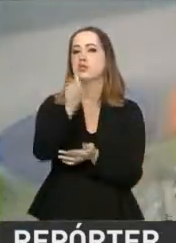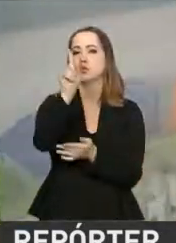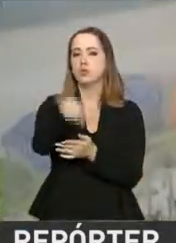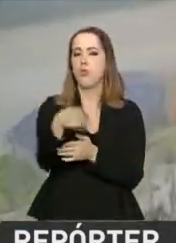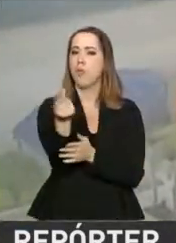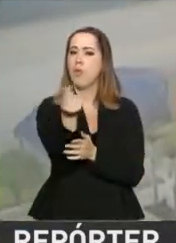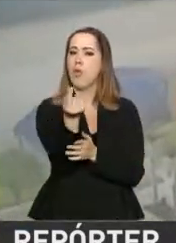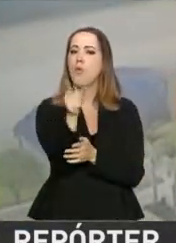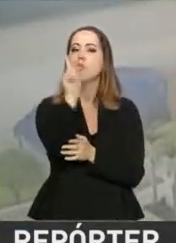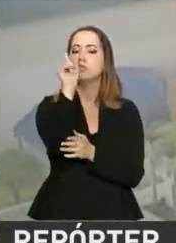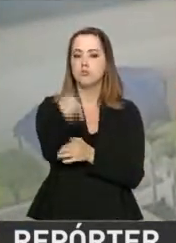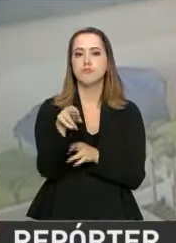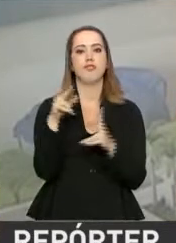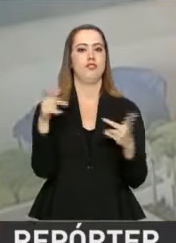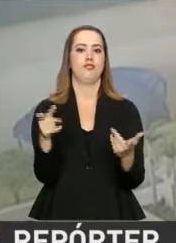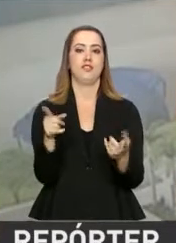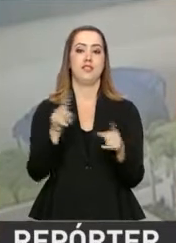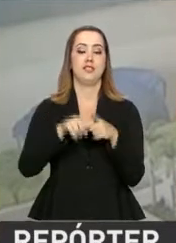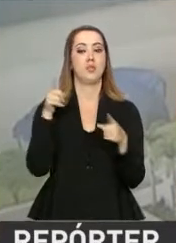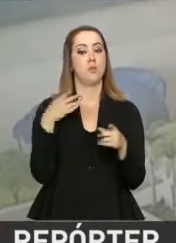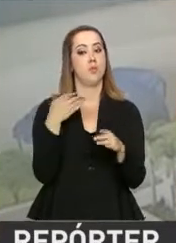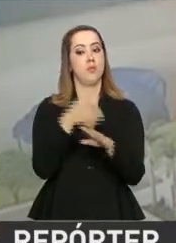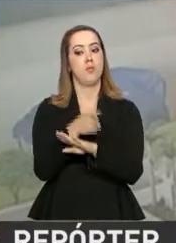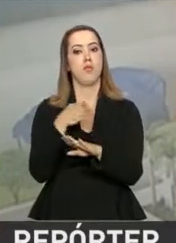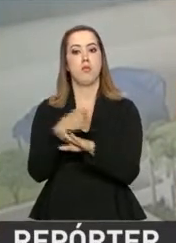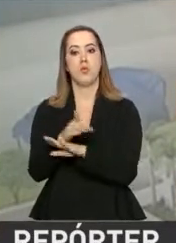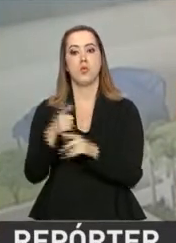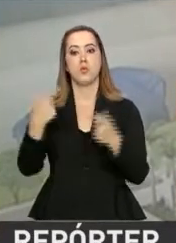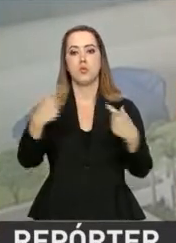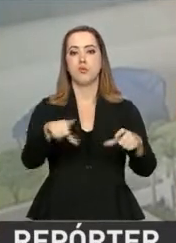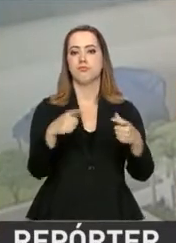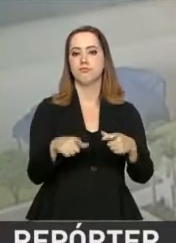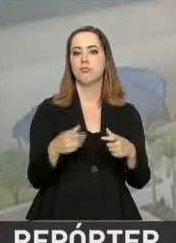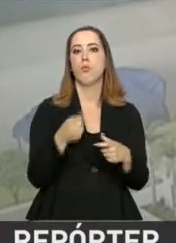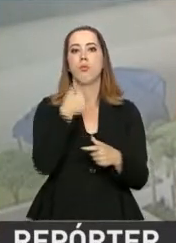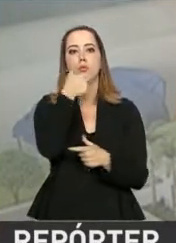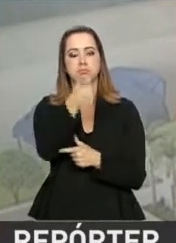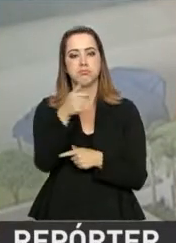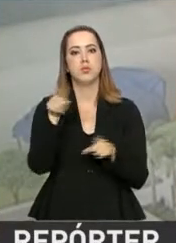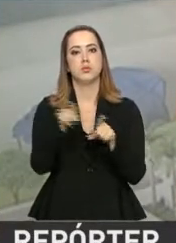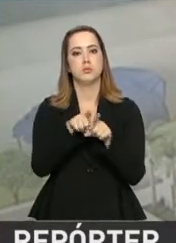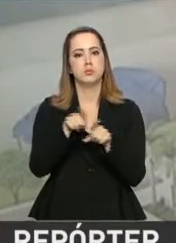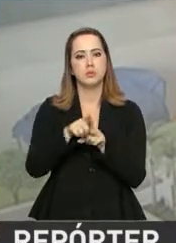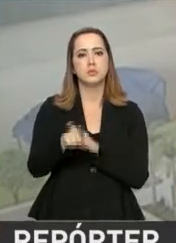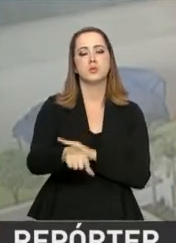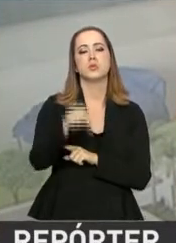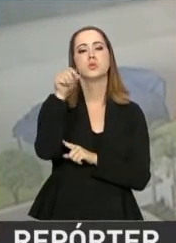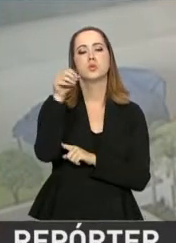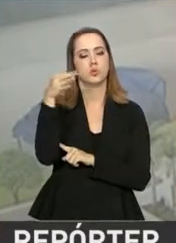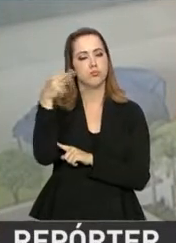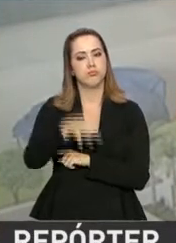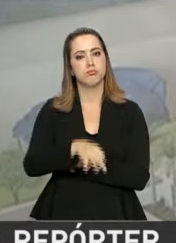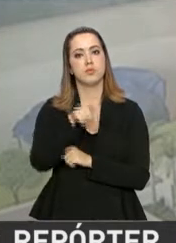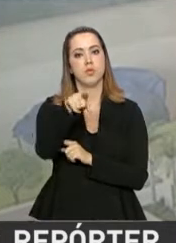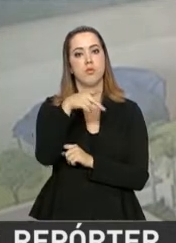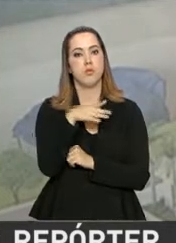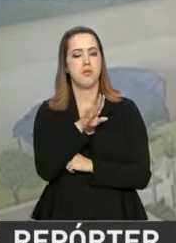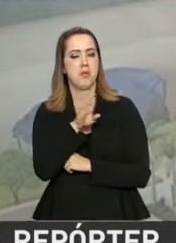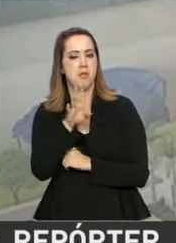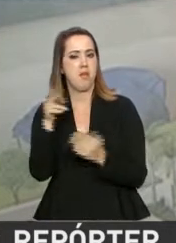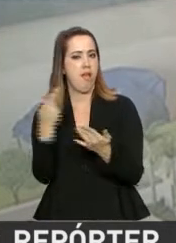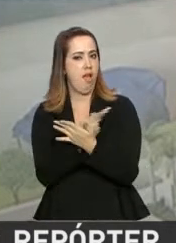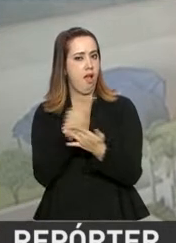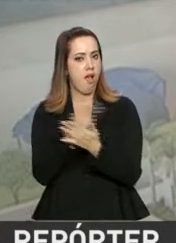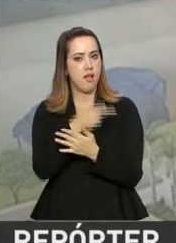claro faz toda a diferença mas ter acesso à área de lazer também pesa muito na decisão e se engana quem pensa